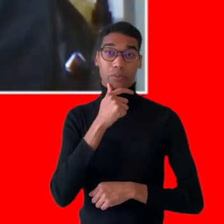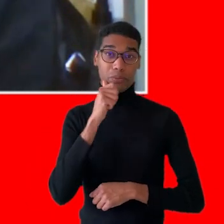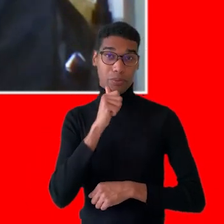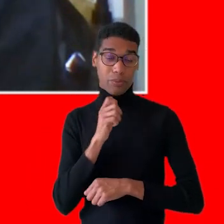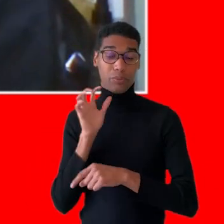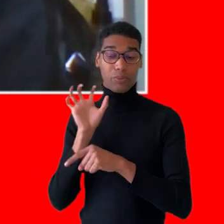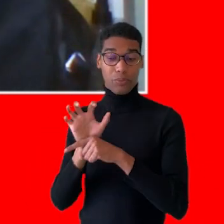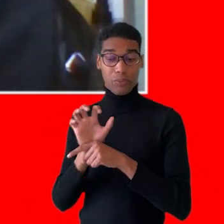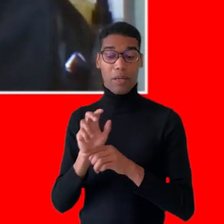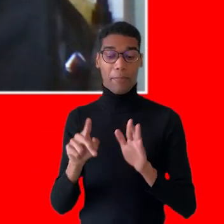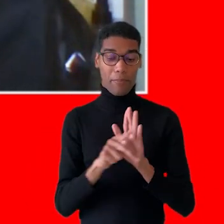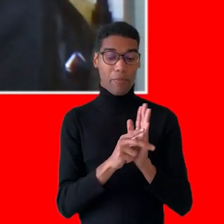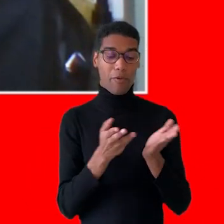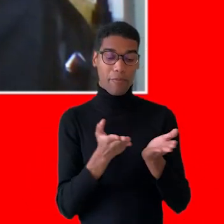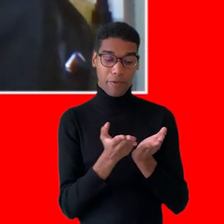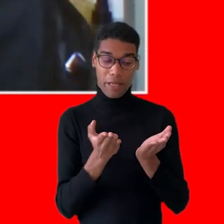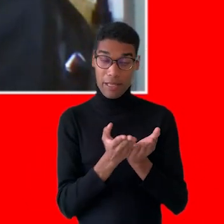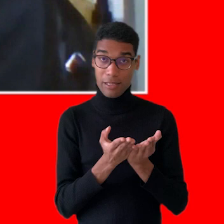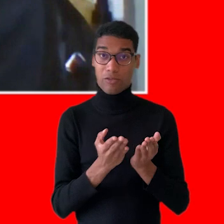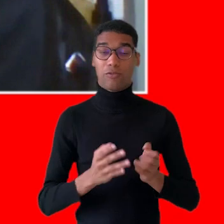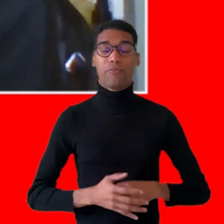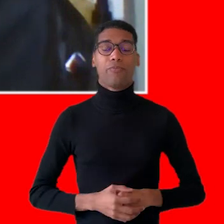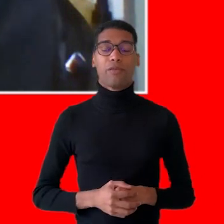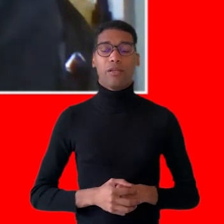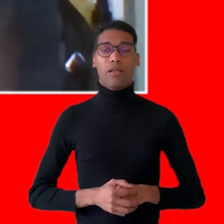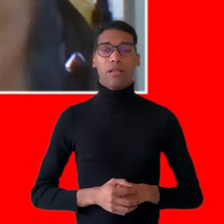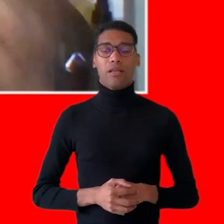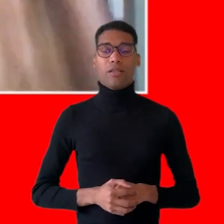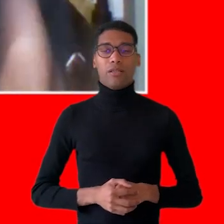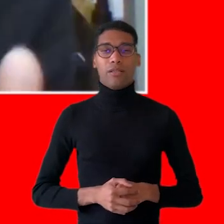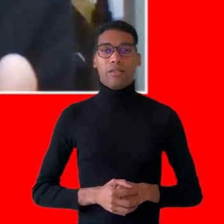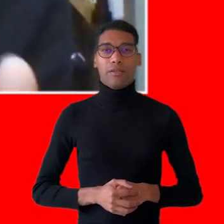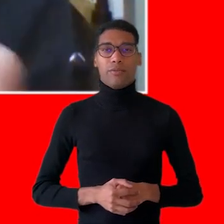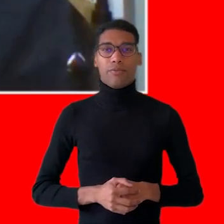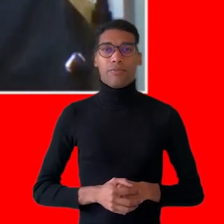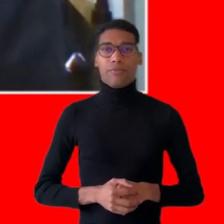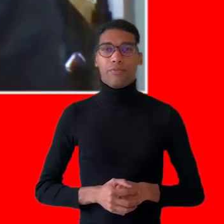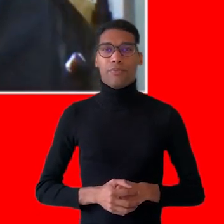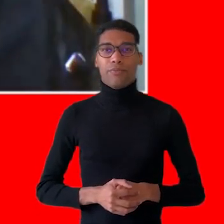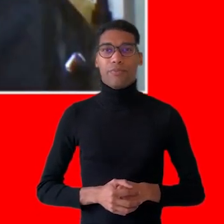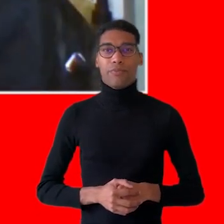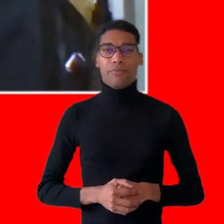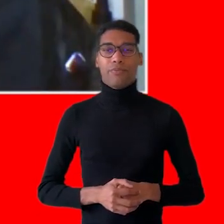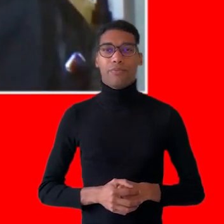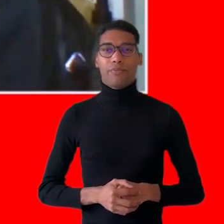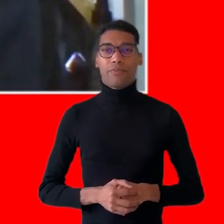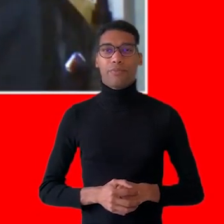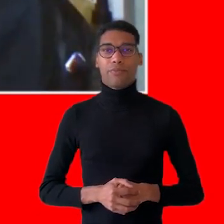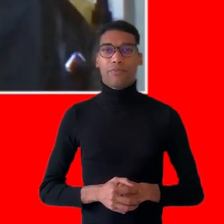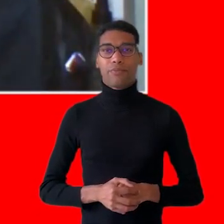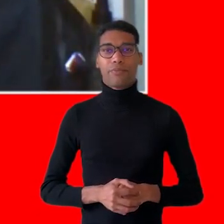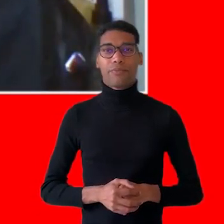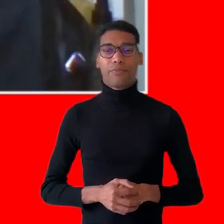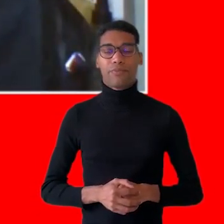estaduais neopentecostais, que fazem proselitismo